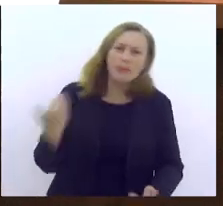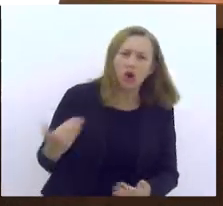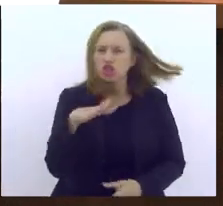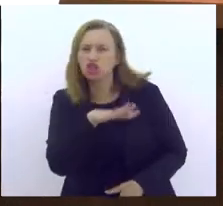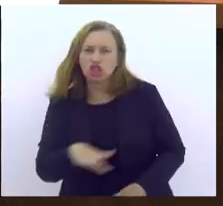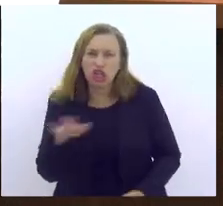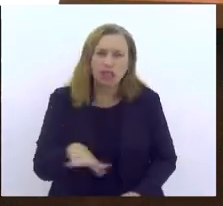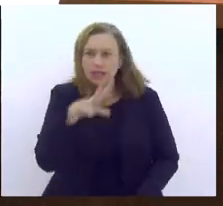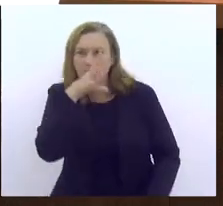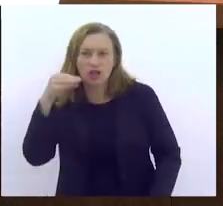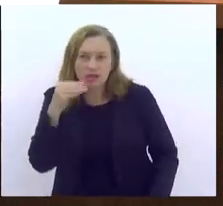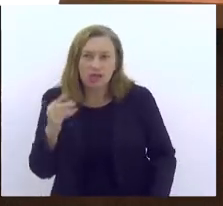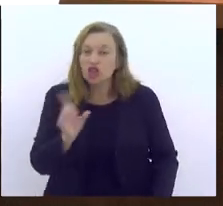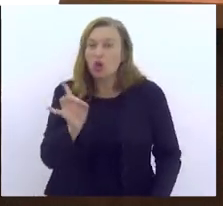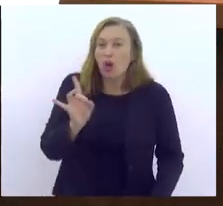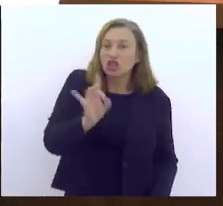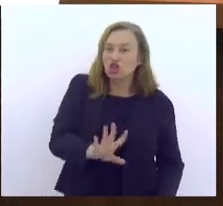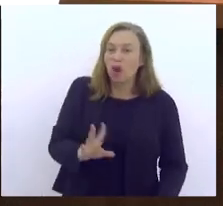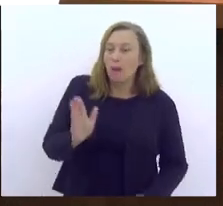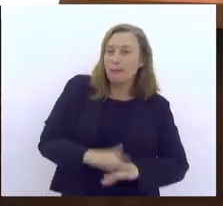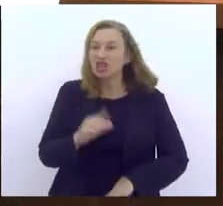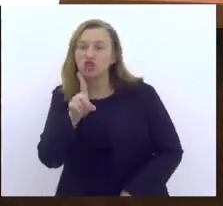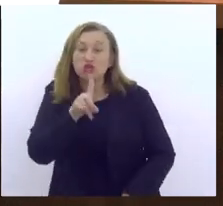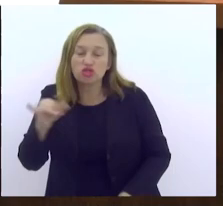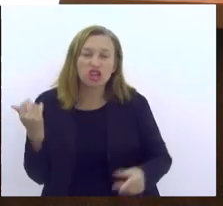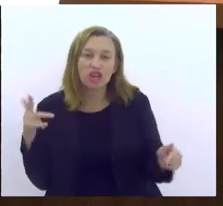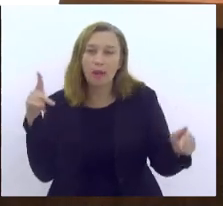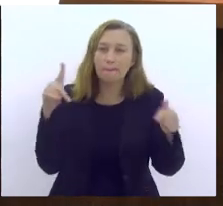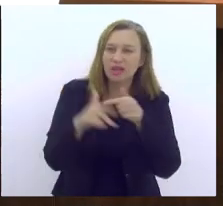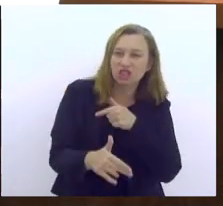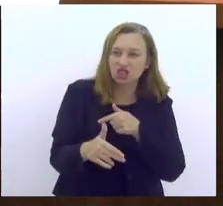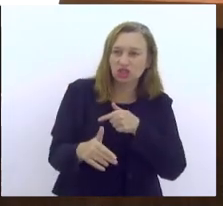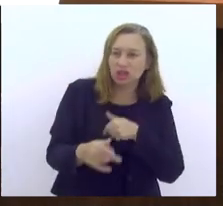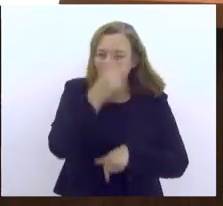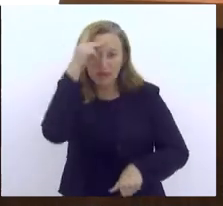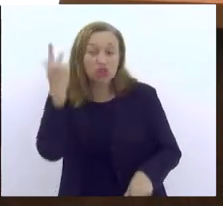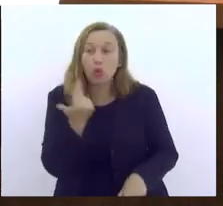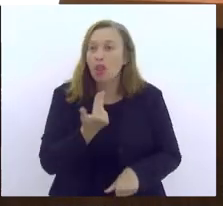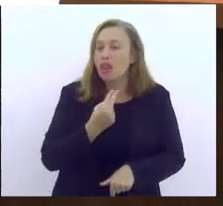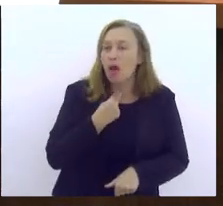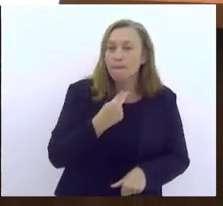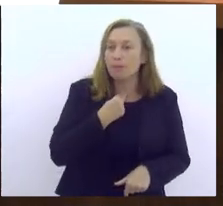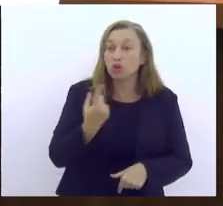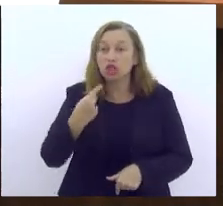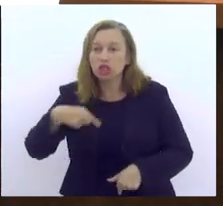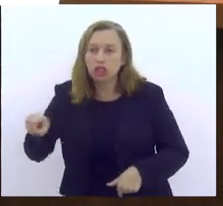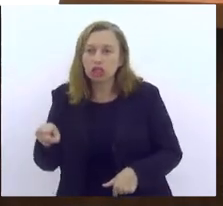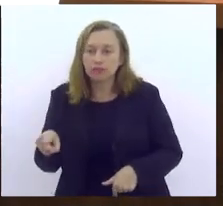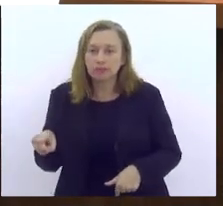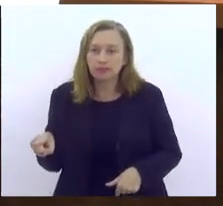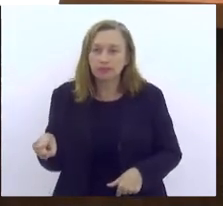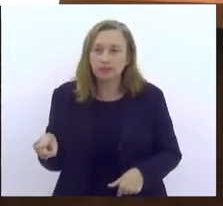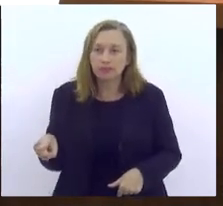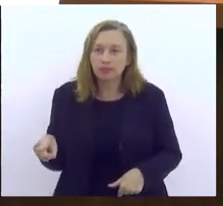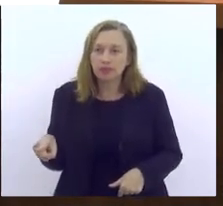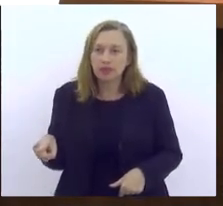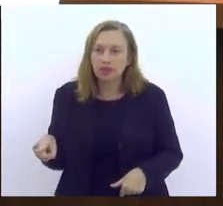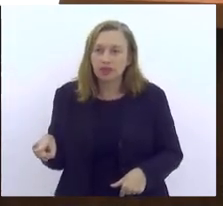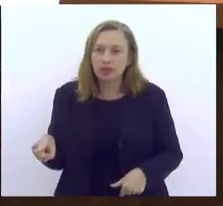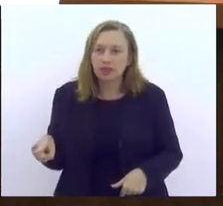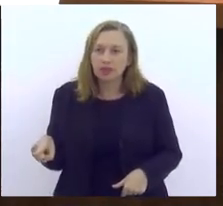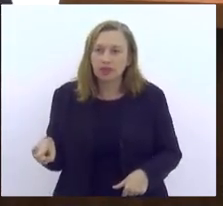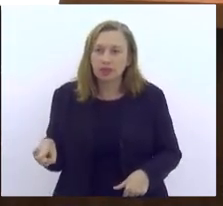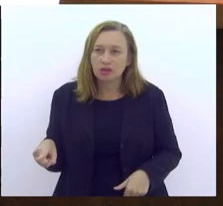e adolescentes. Não é só mais um dia impedido que Para a pessoa concluir, não por possa favor, Renatinho, ir... Nós temos sessão. Que a gente não possa